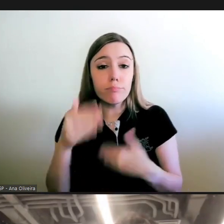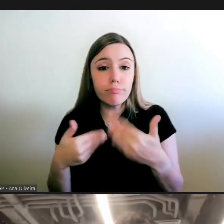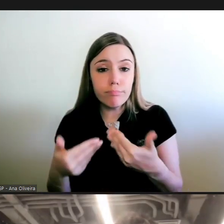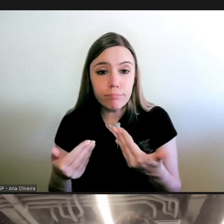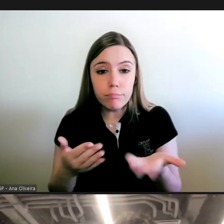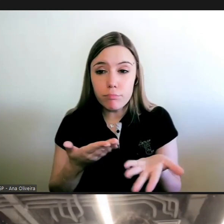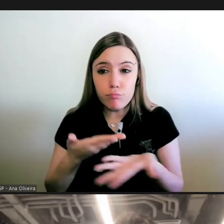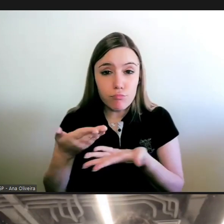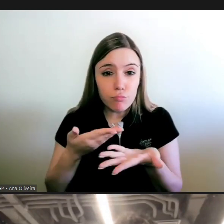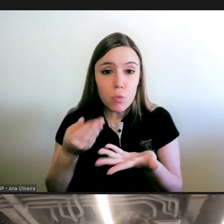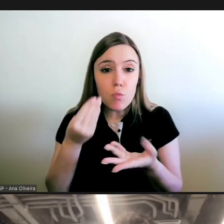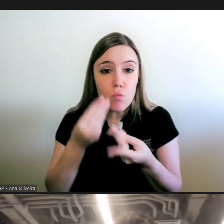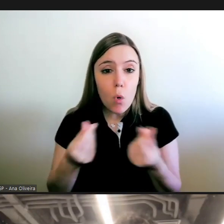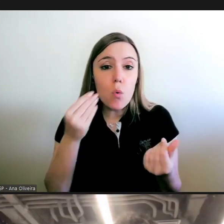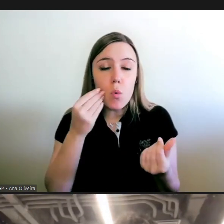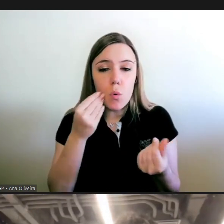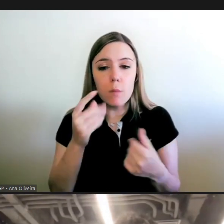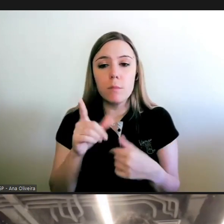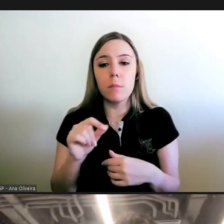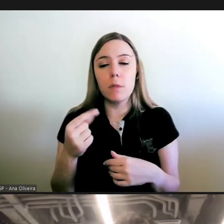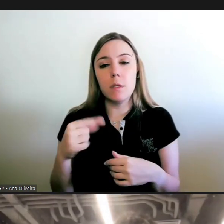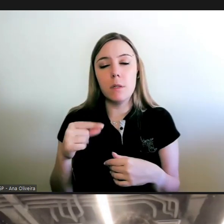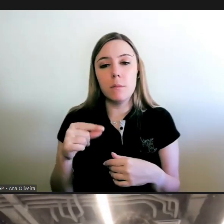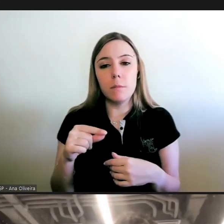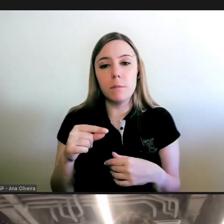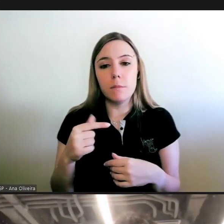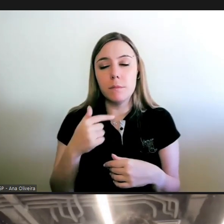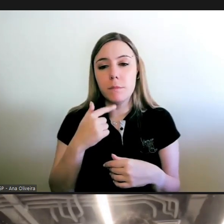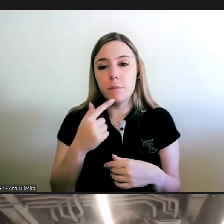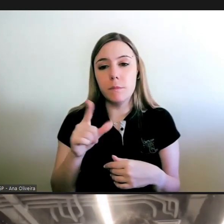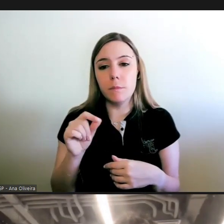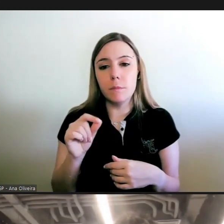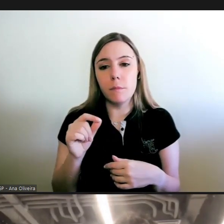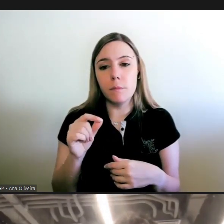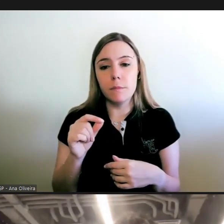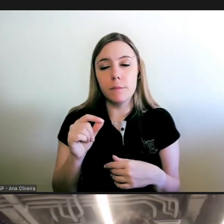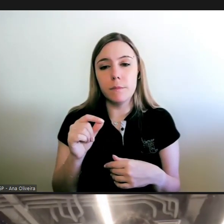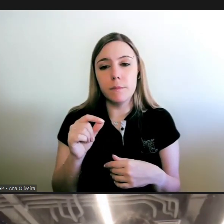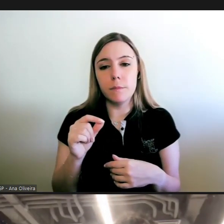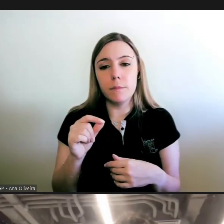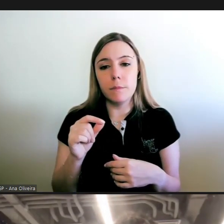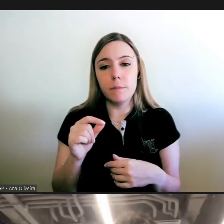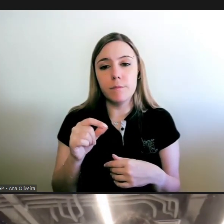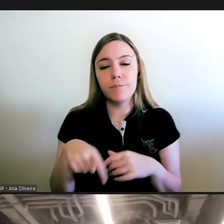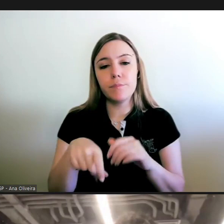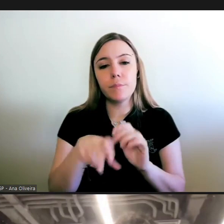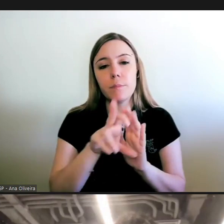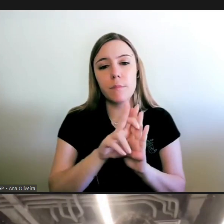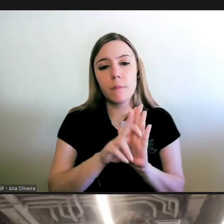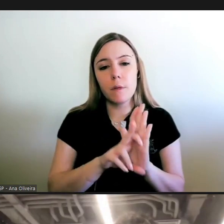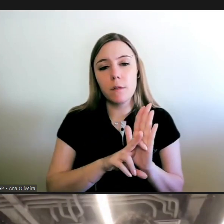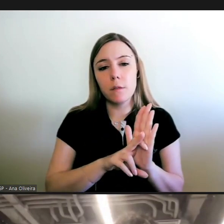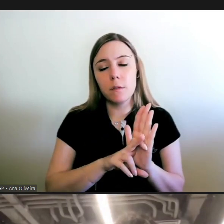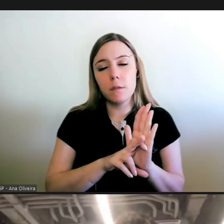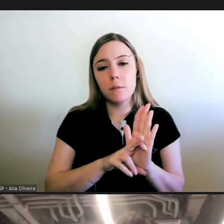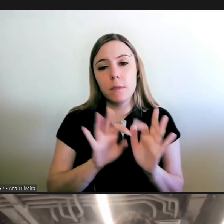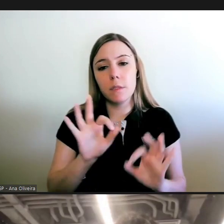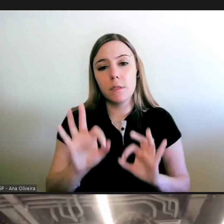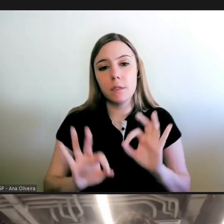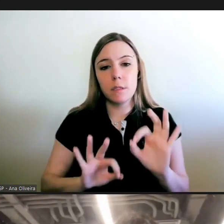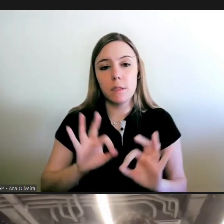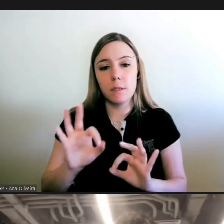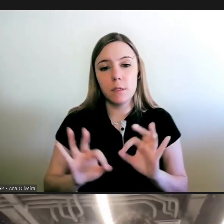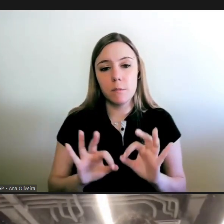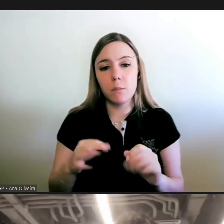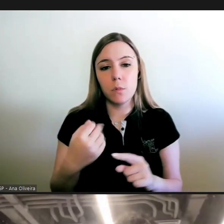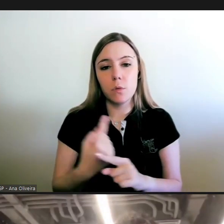algumas experiências já, aliás, eu chamo à colação o próprio regulamento de tratamento destas